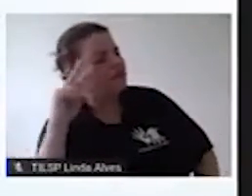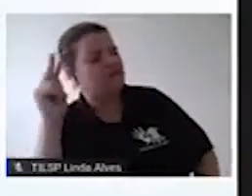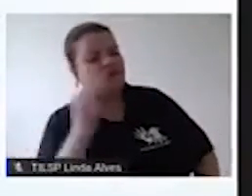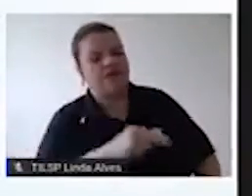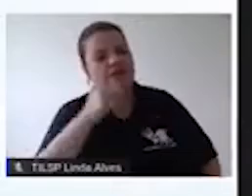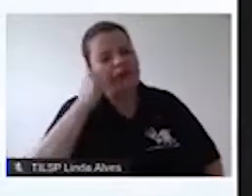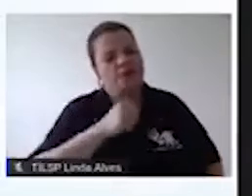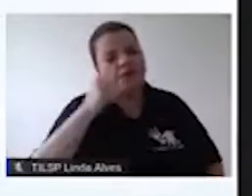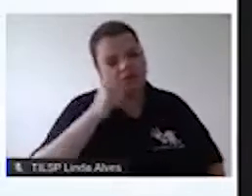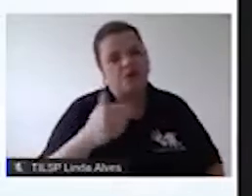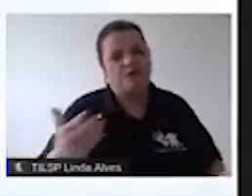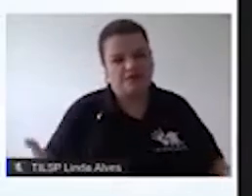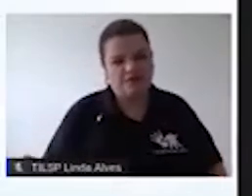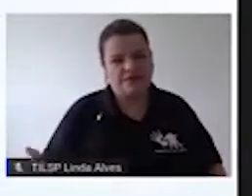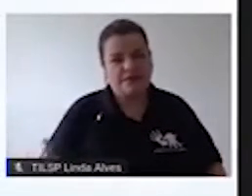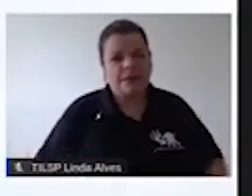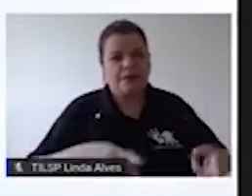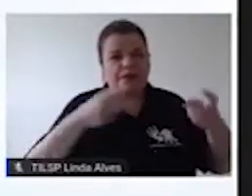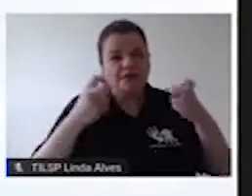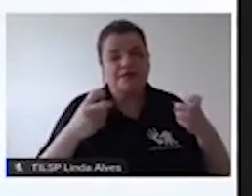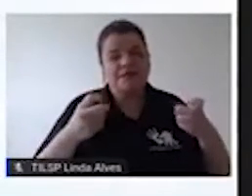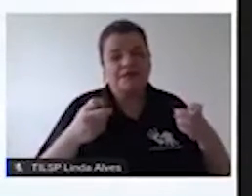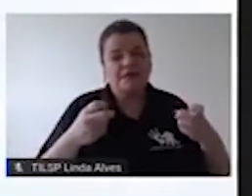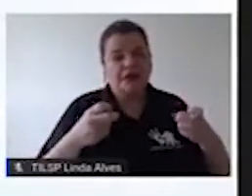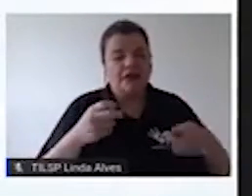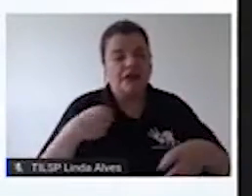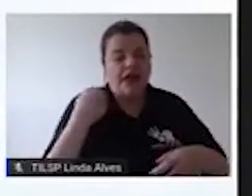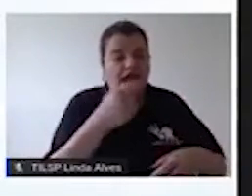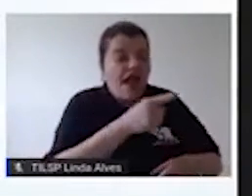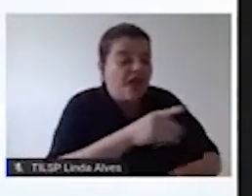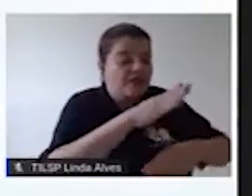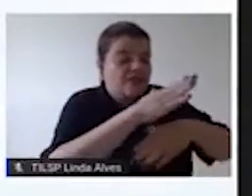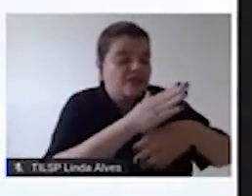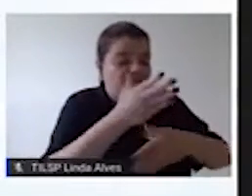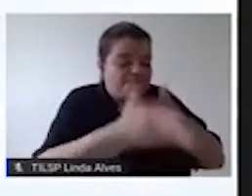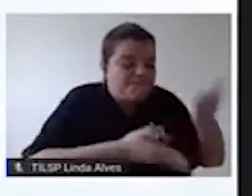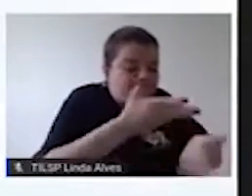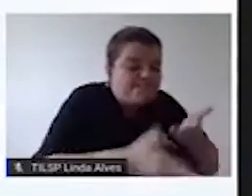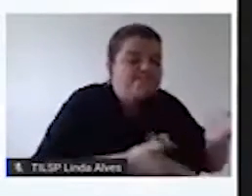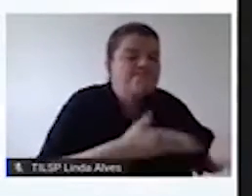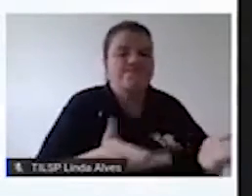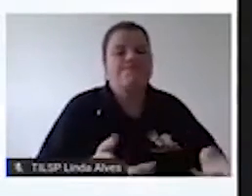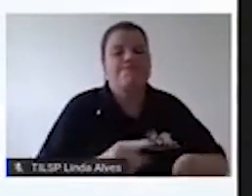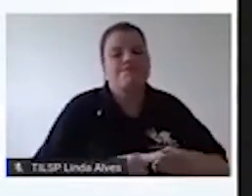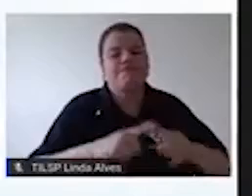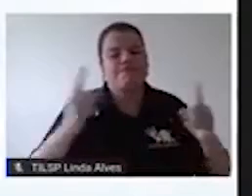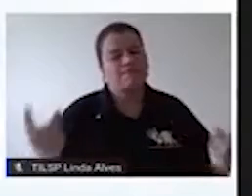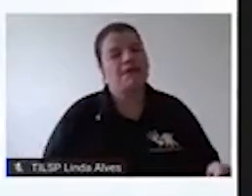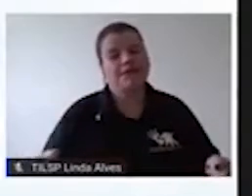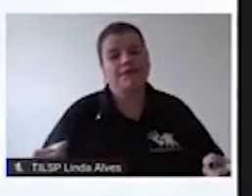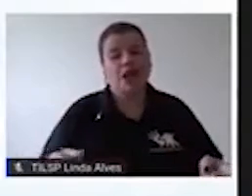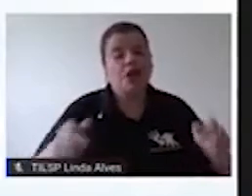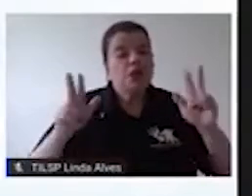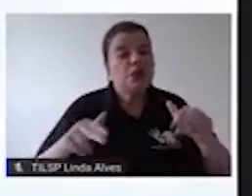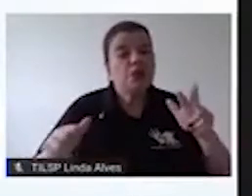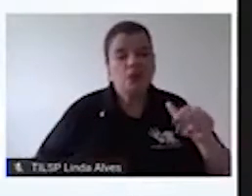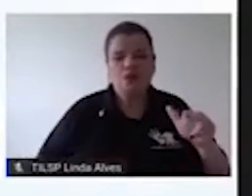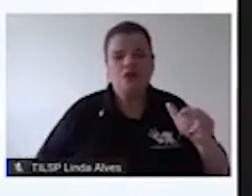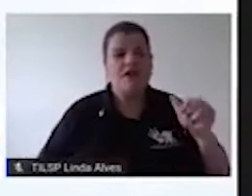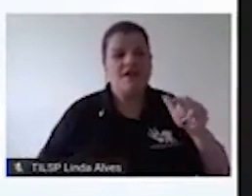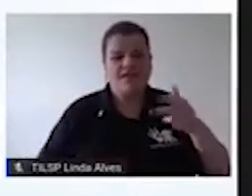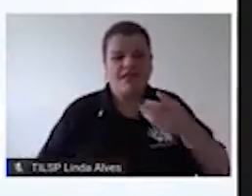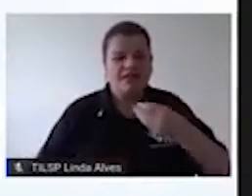prioridade que deveriam estar sendo assistidas. Mas, ao mesmo tempo, as que também nunca viveram essa